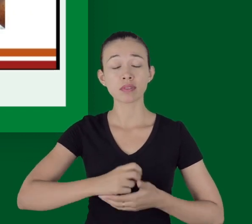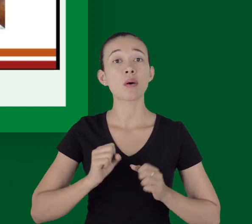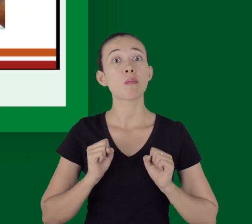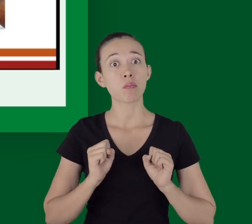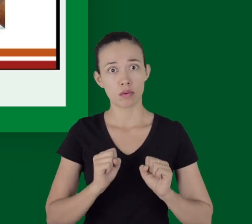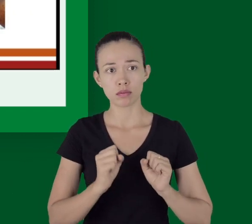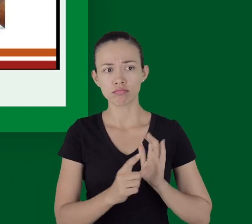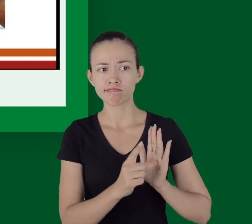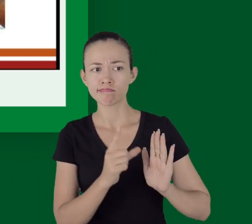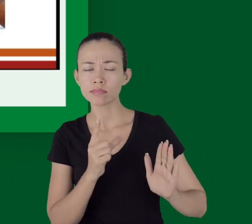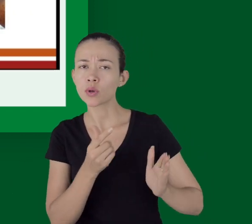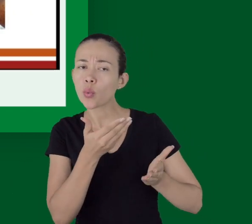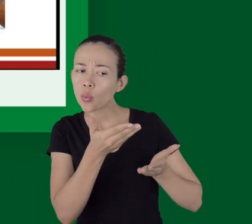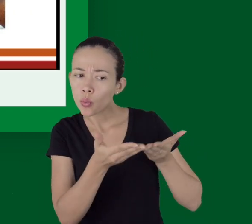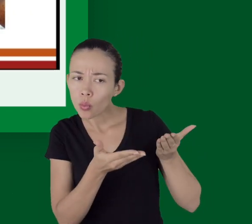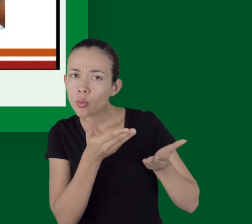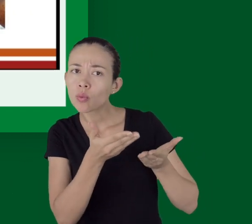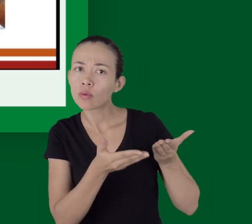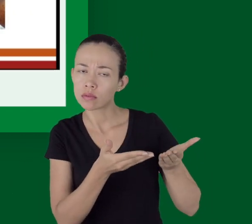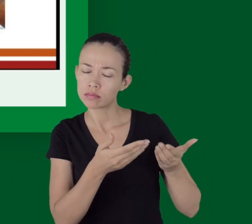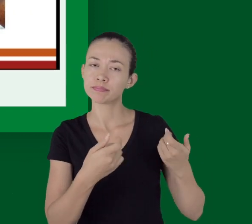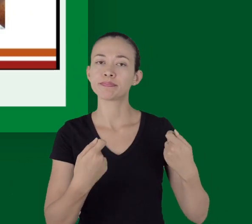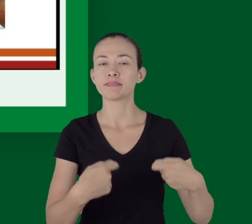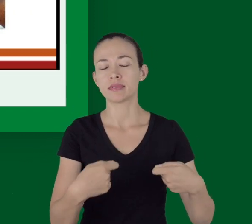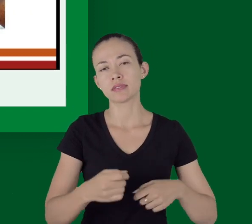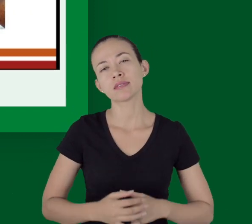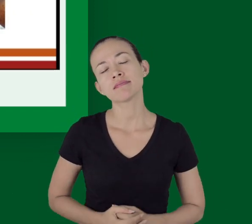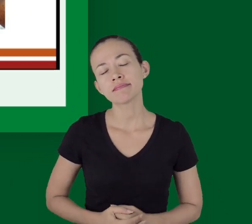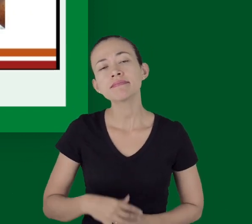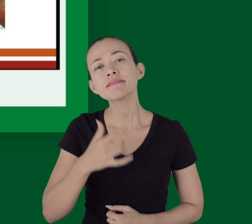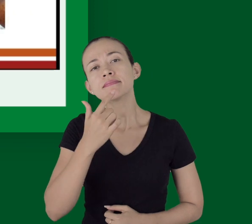convulsionar, ele precisa ser tratado em relação à convulsão.